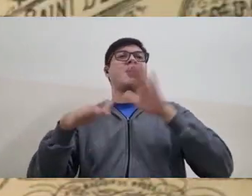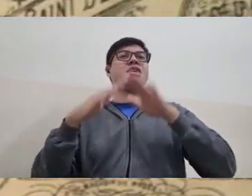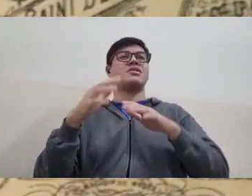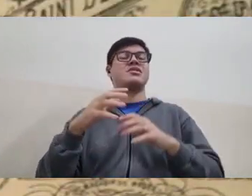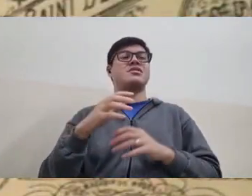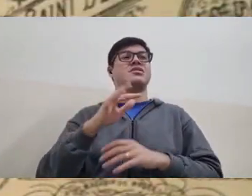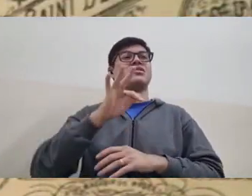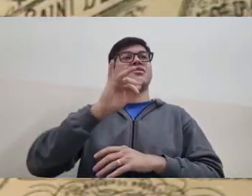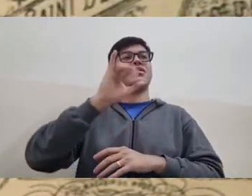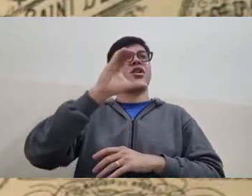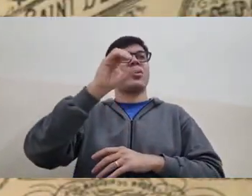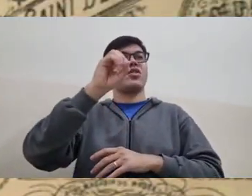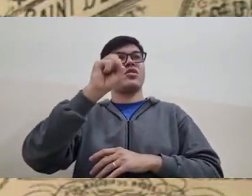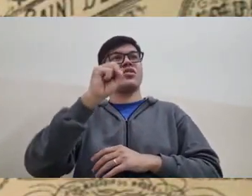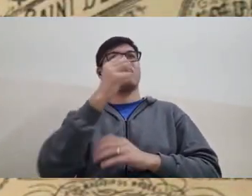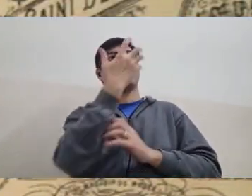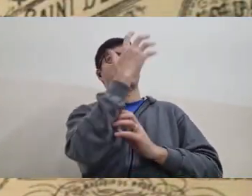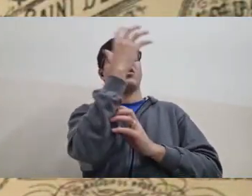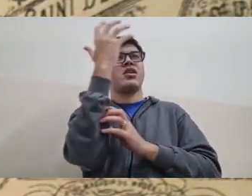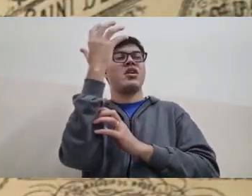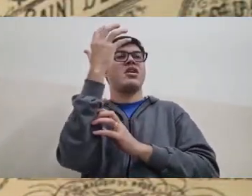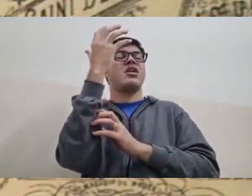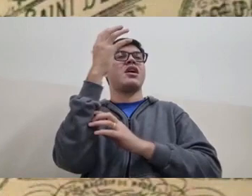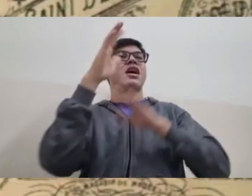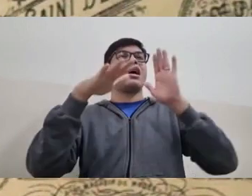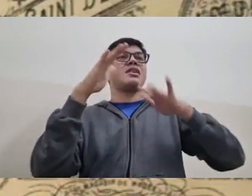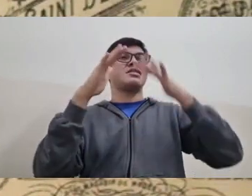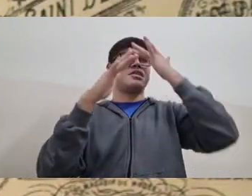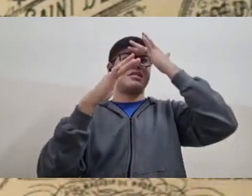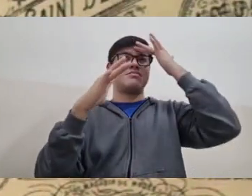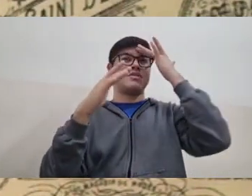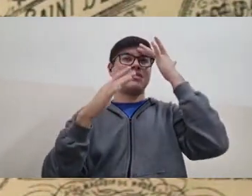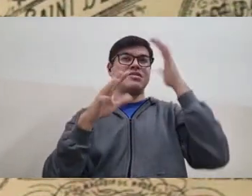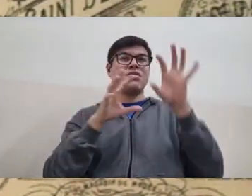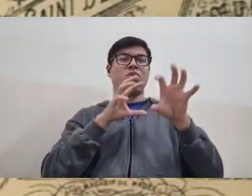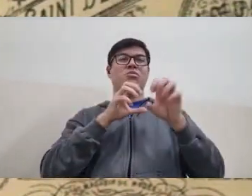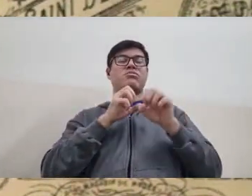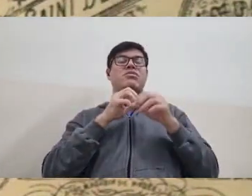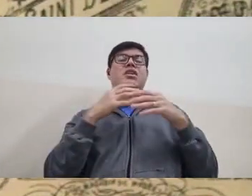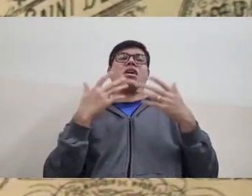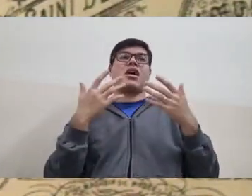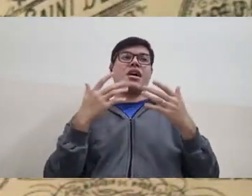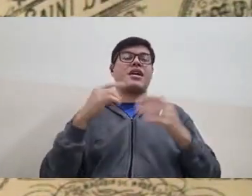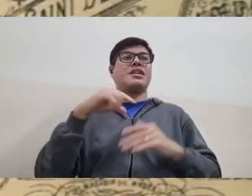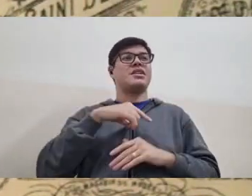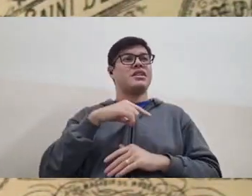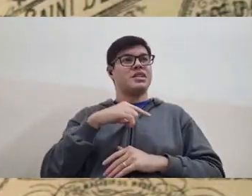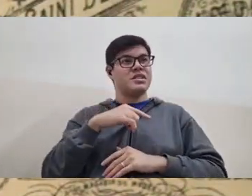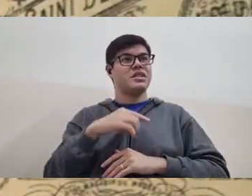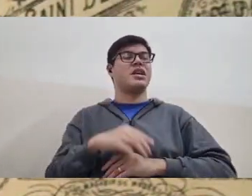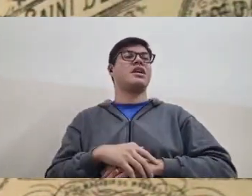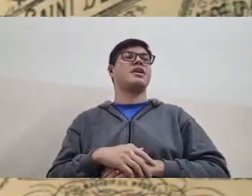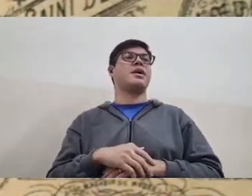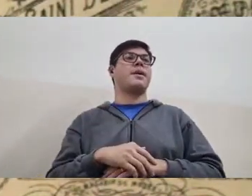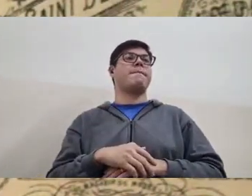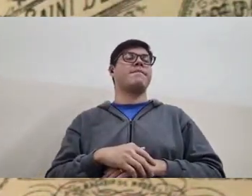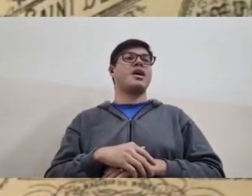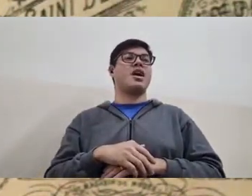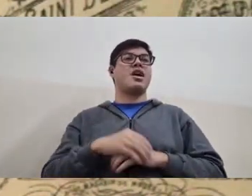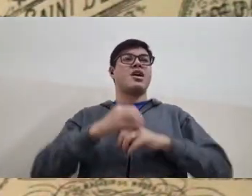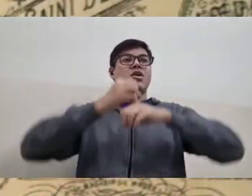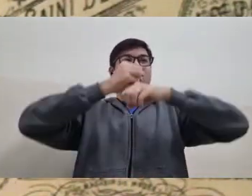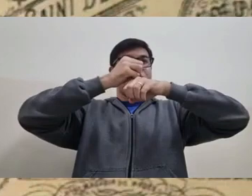esteja interferindo na vida da pessoa, a gente teve um caso bem recente aqui próximo no Genil Mercatelli, em que a raiz